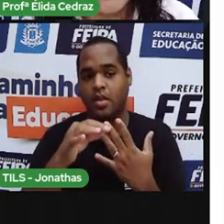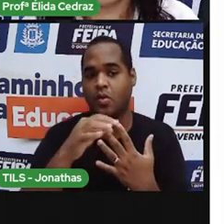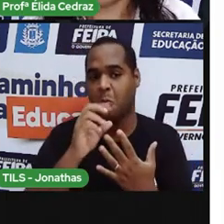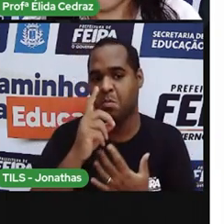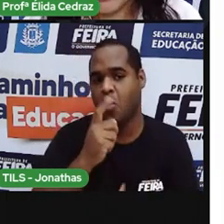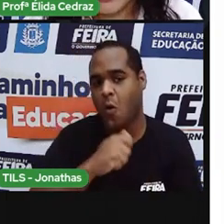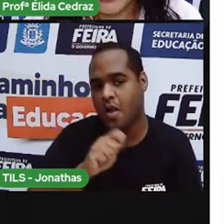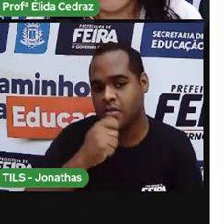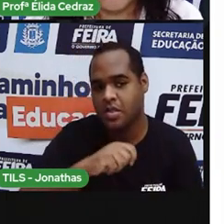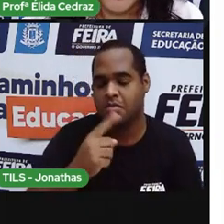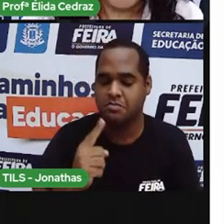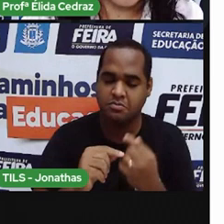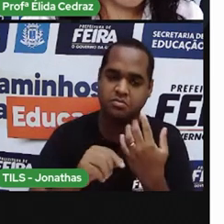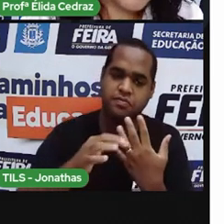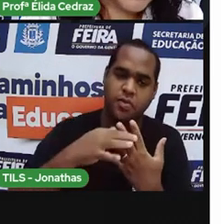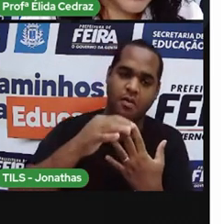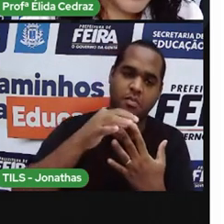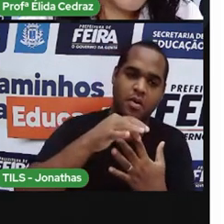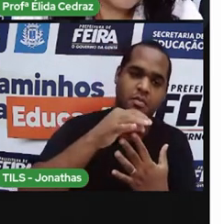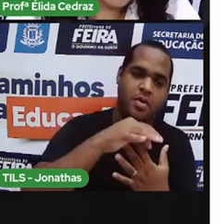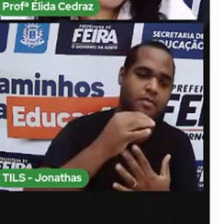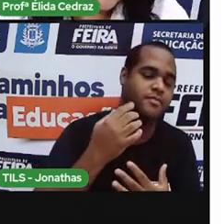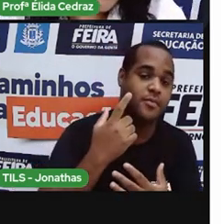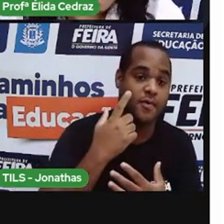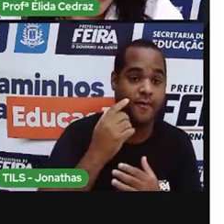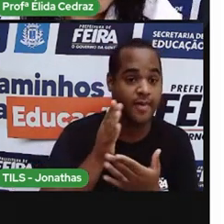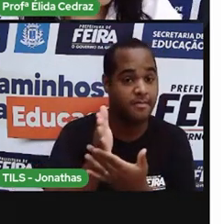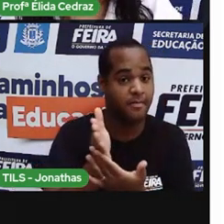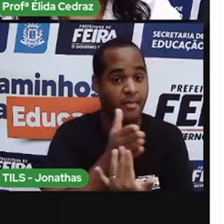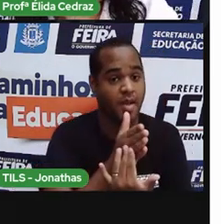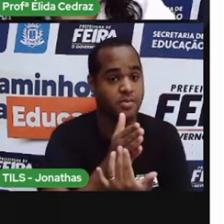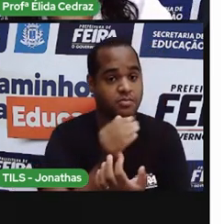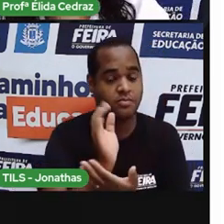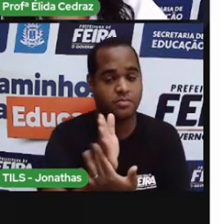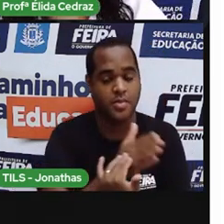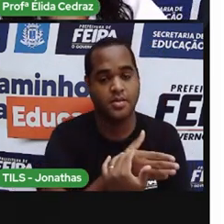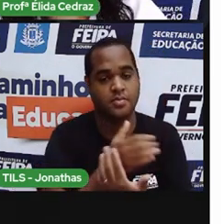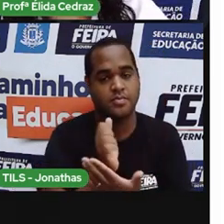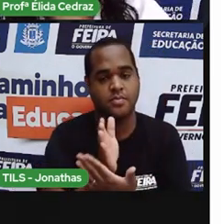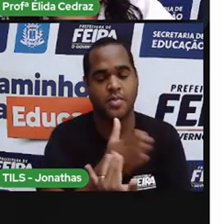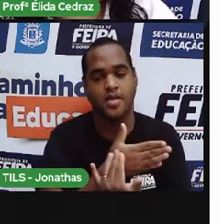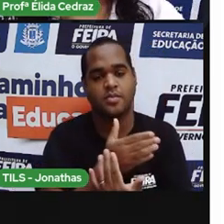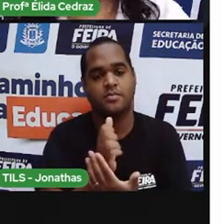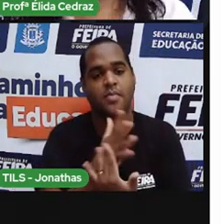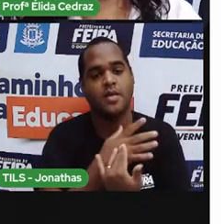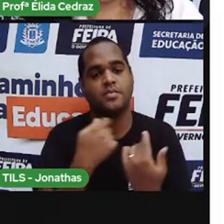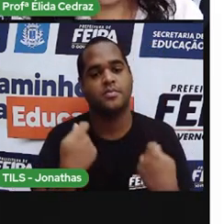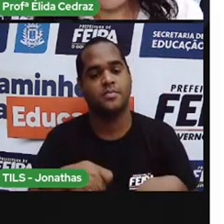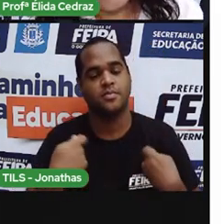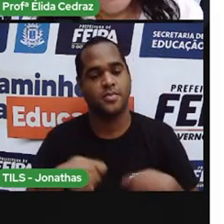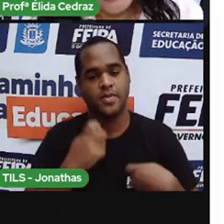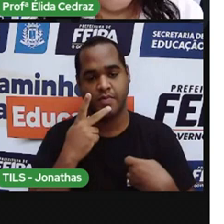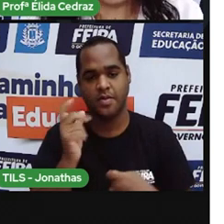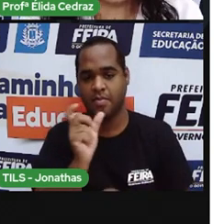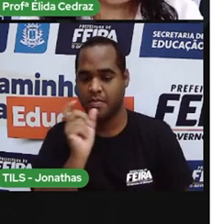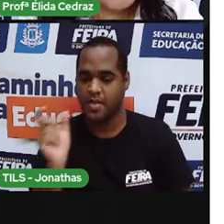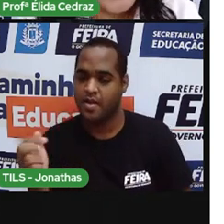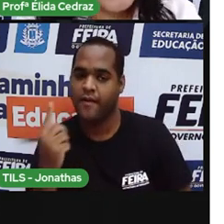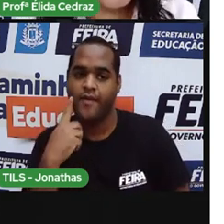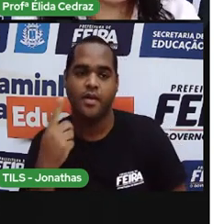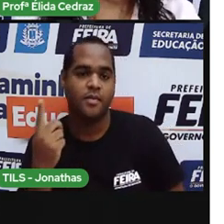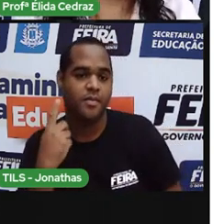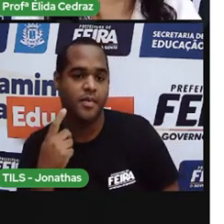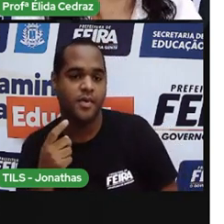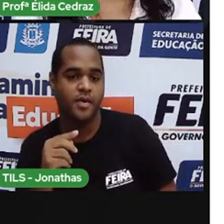picolé, certo? Para que você tenha o espaço entre as palavras, para que quem pegar o que